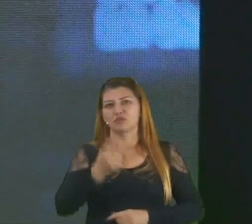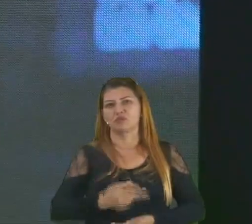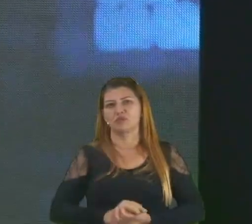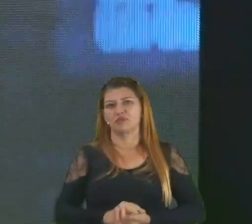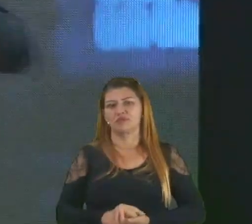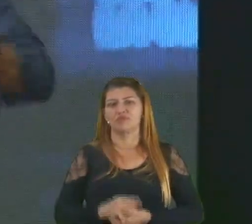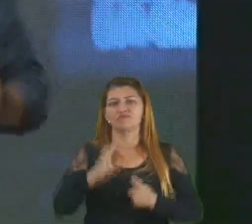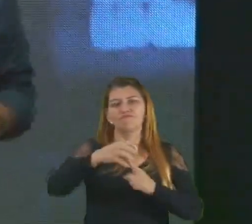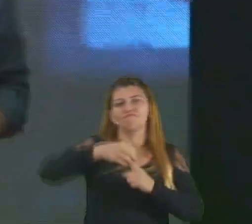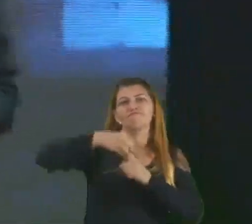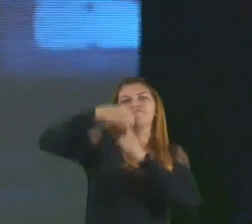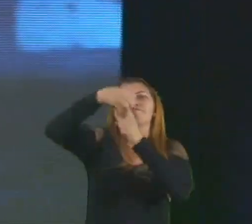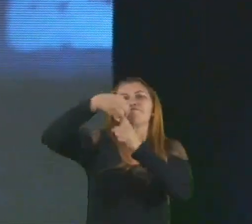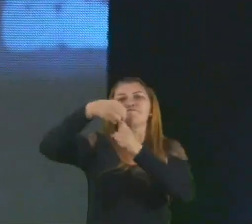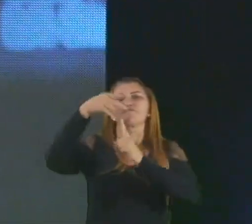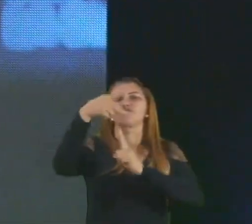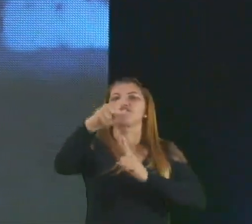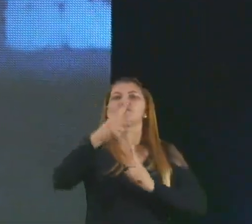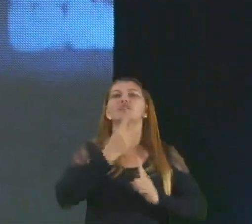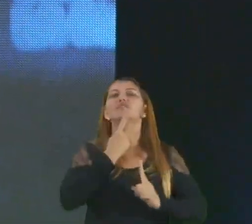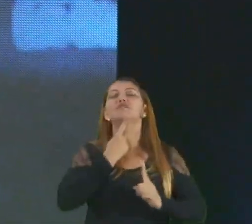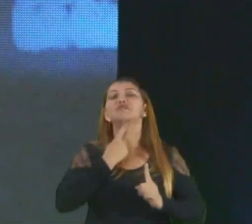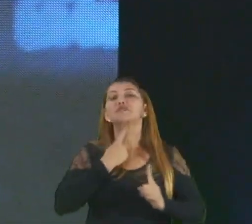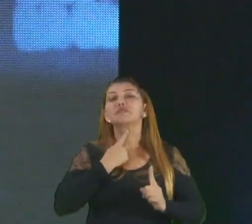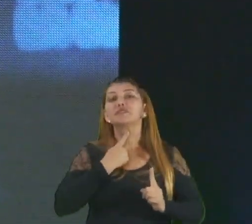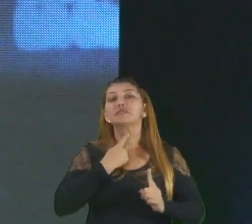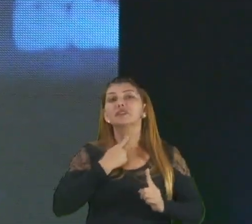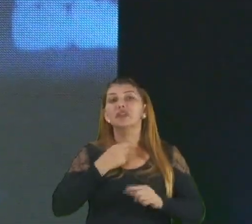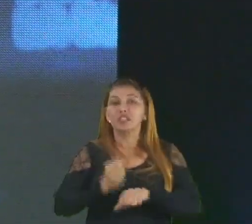Qual é o ídolo do teu coração?